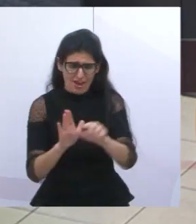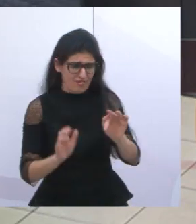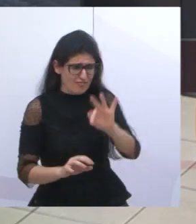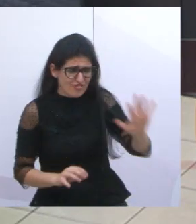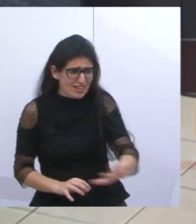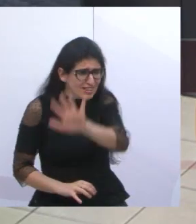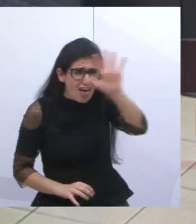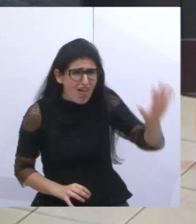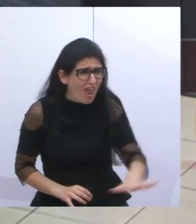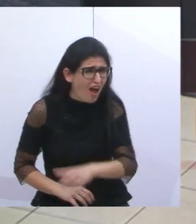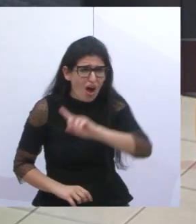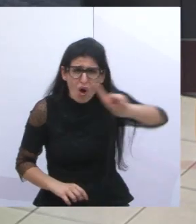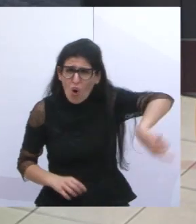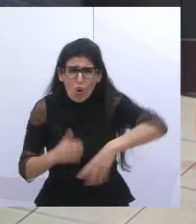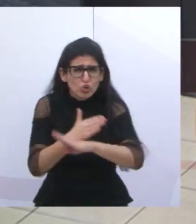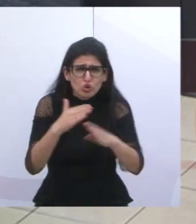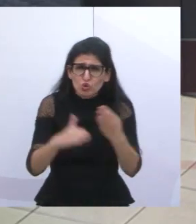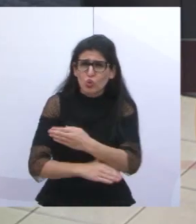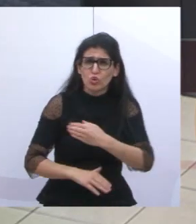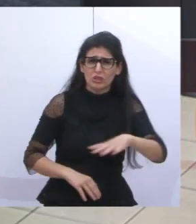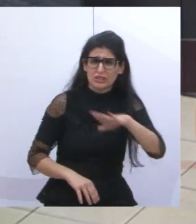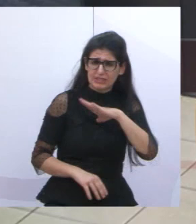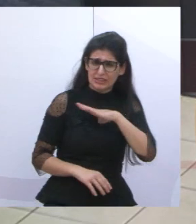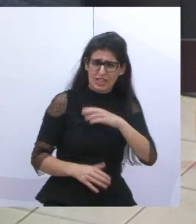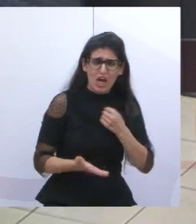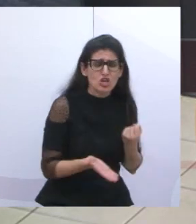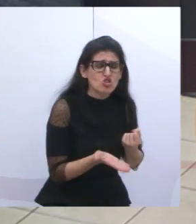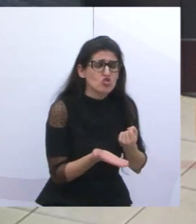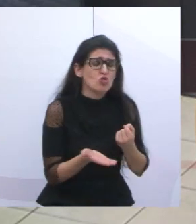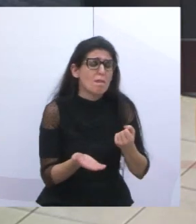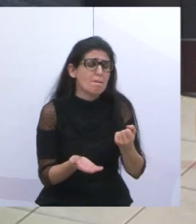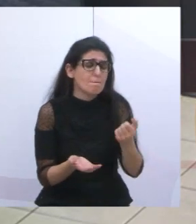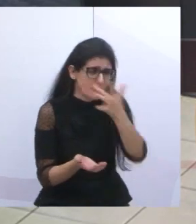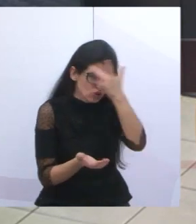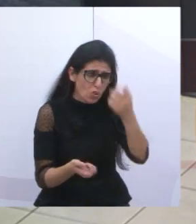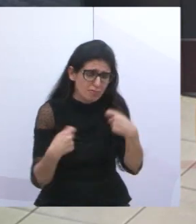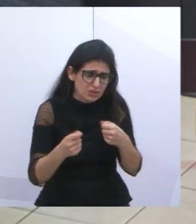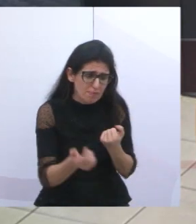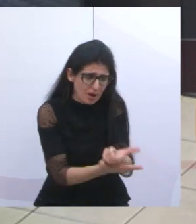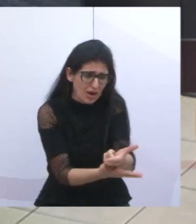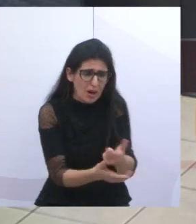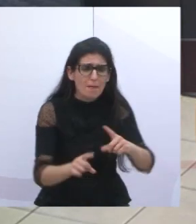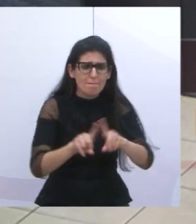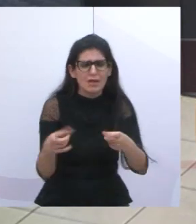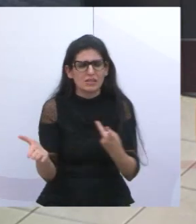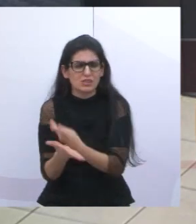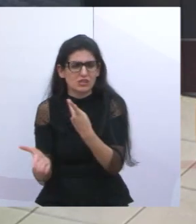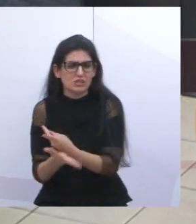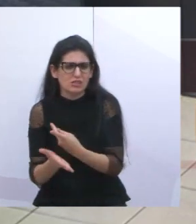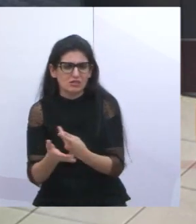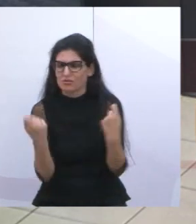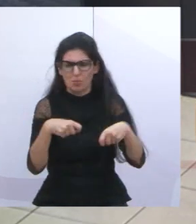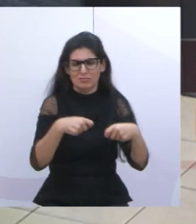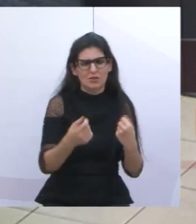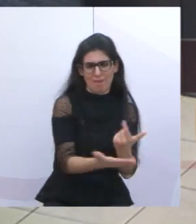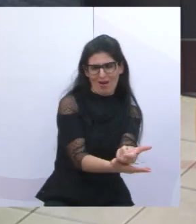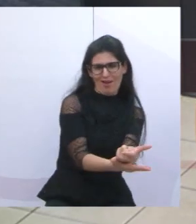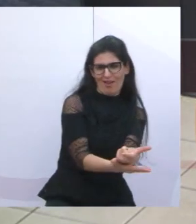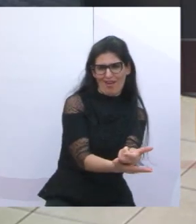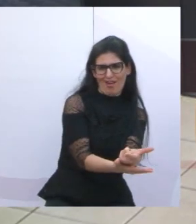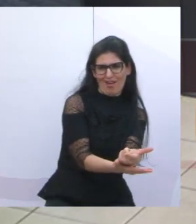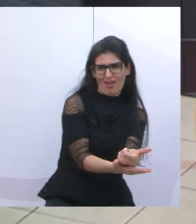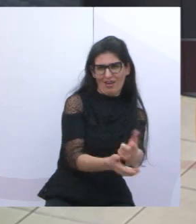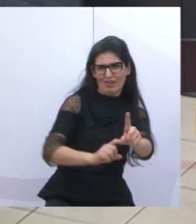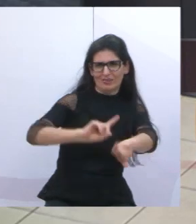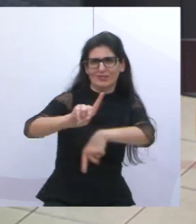os municípios cobram. O único erro do governo passado foi achar que não precisava cobrar e depois colocou essa lei fora